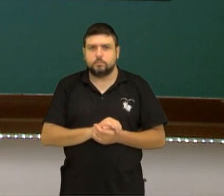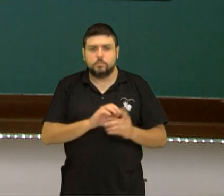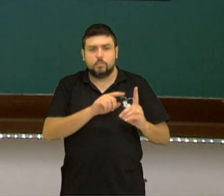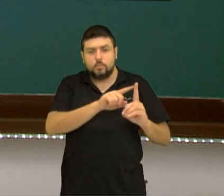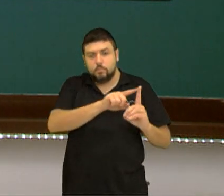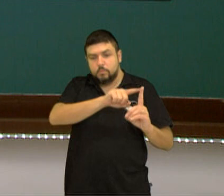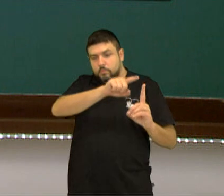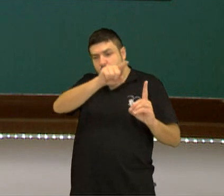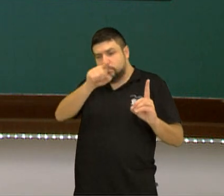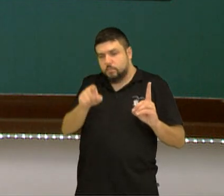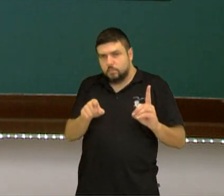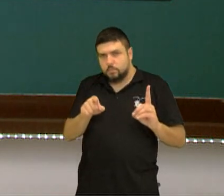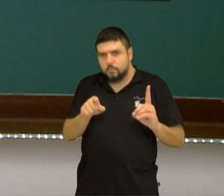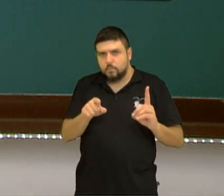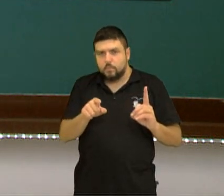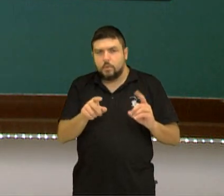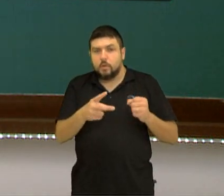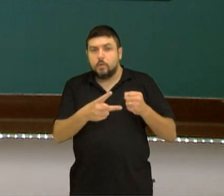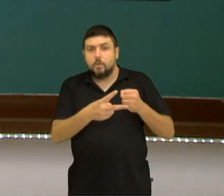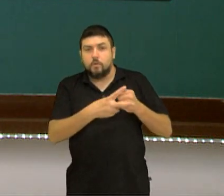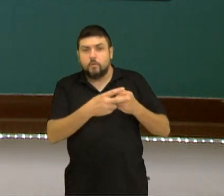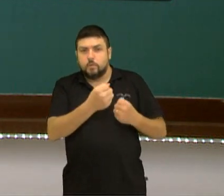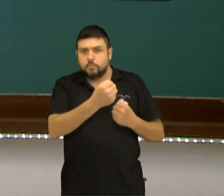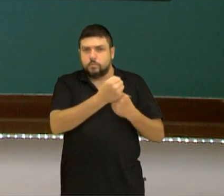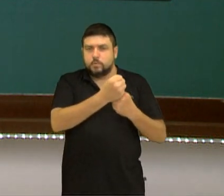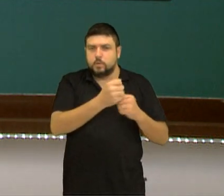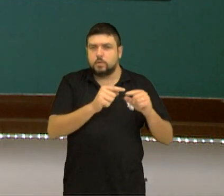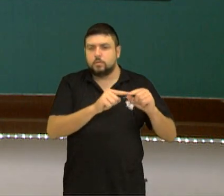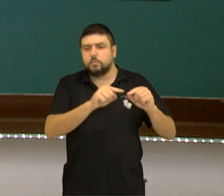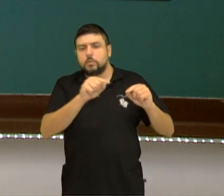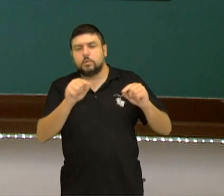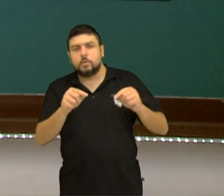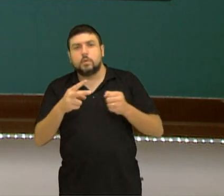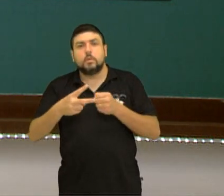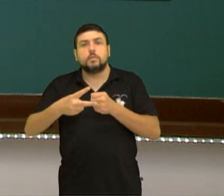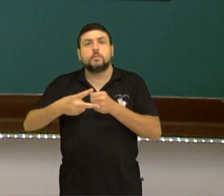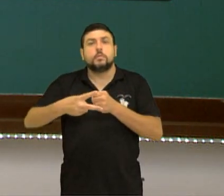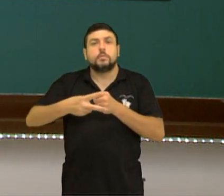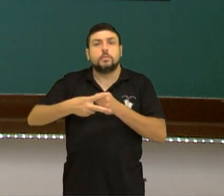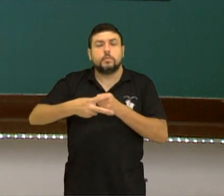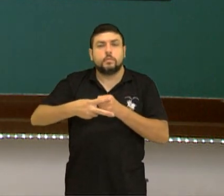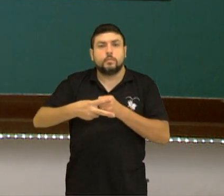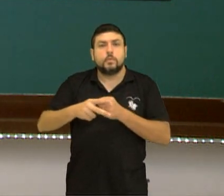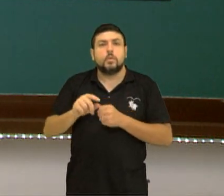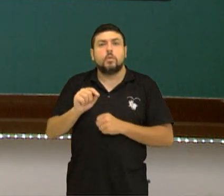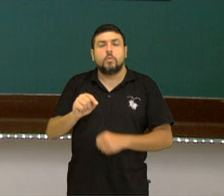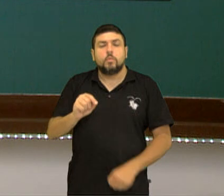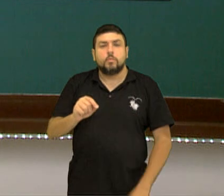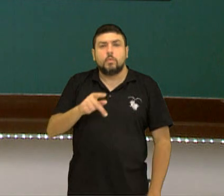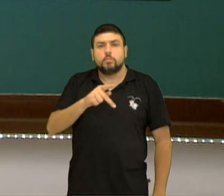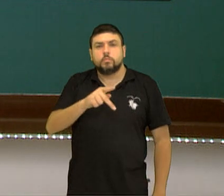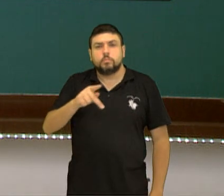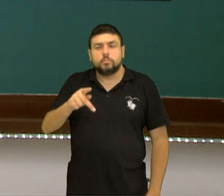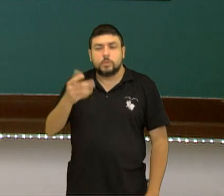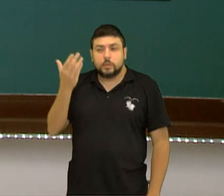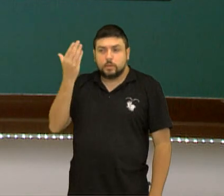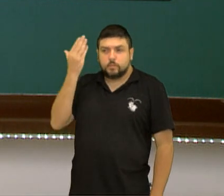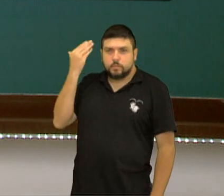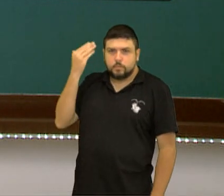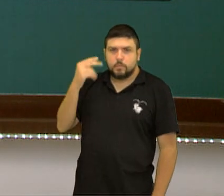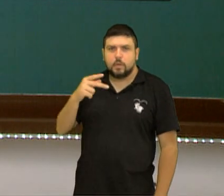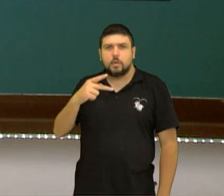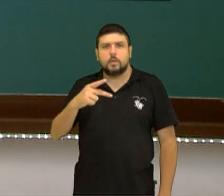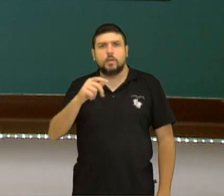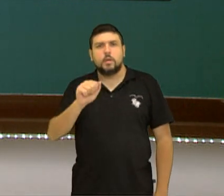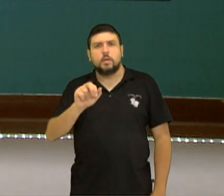Depois do verbo auxiliar had, virá, então, um verbo no particípio passado.